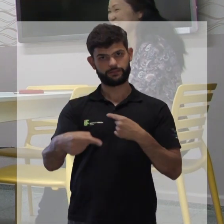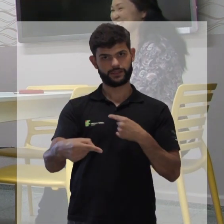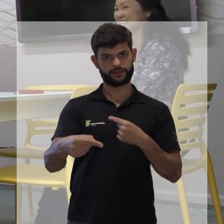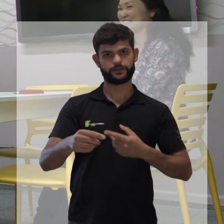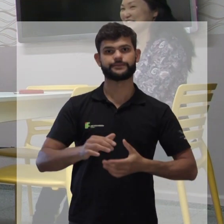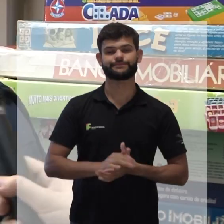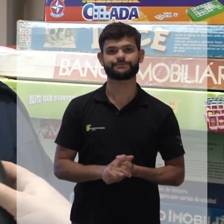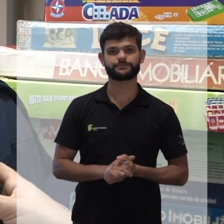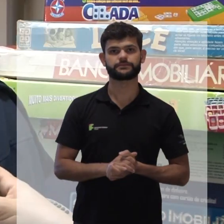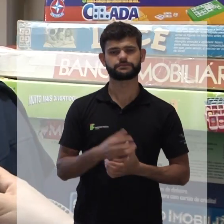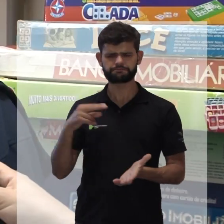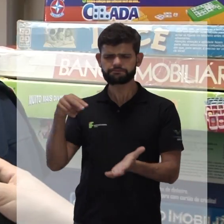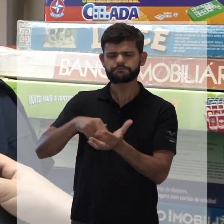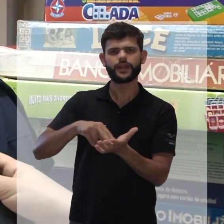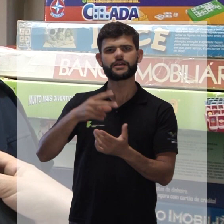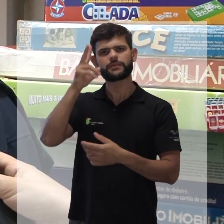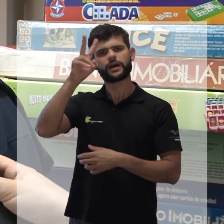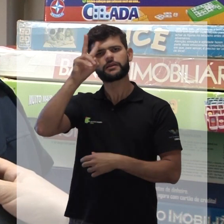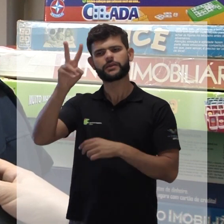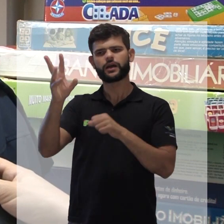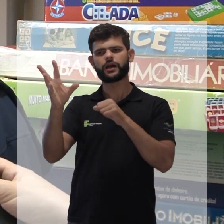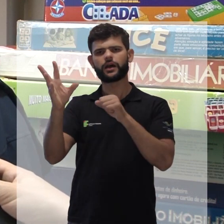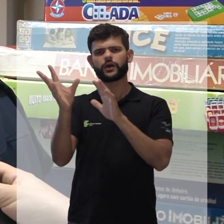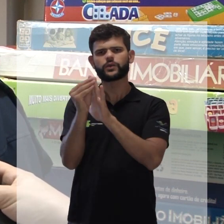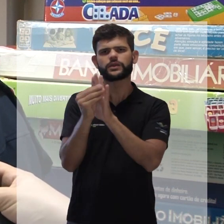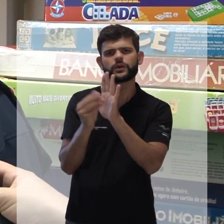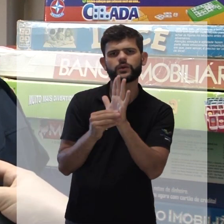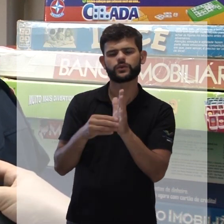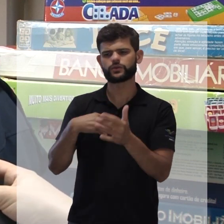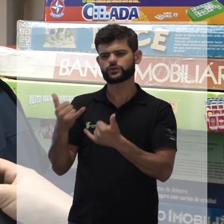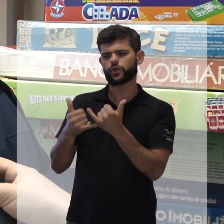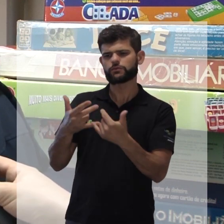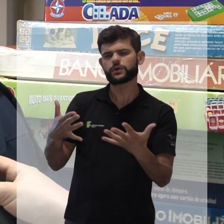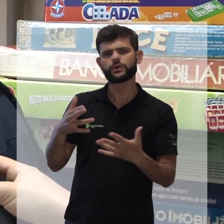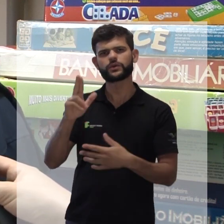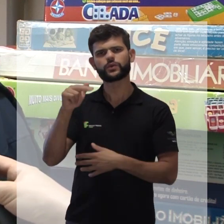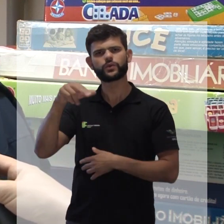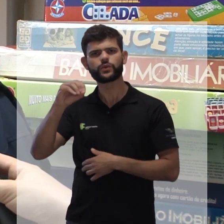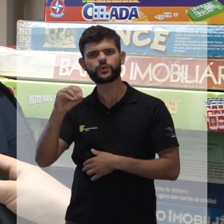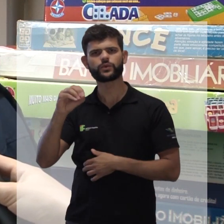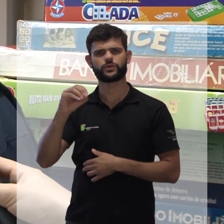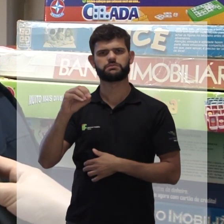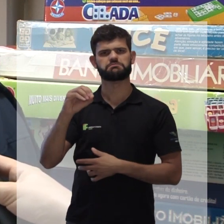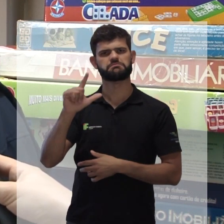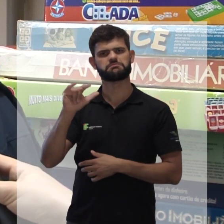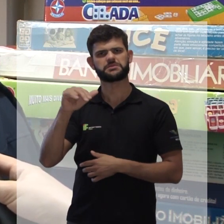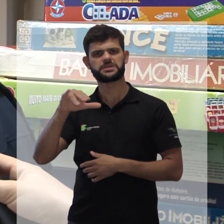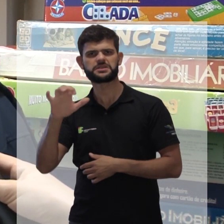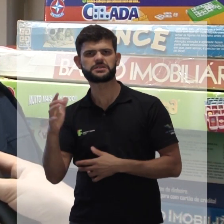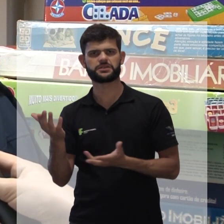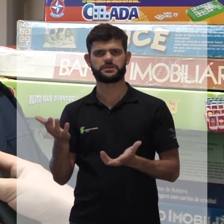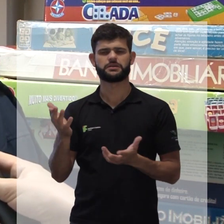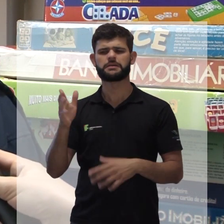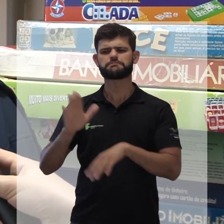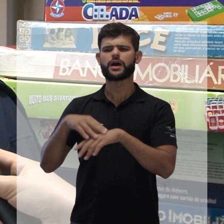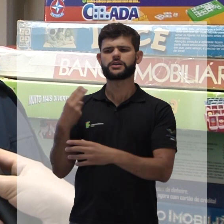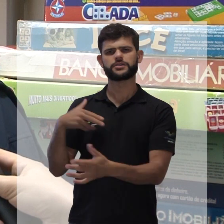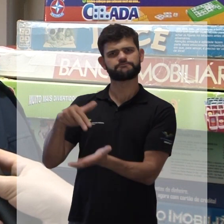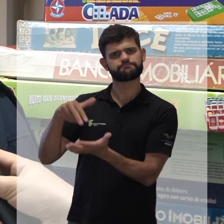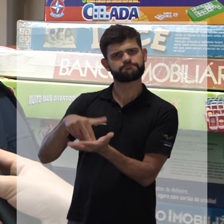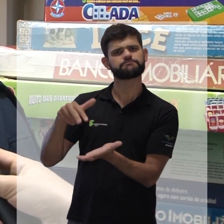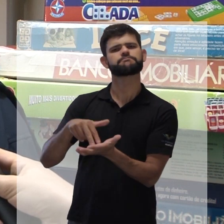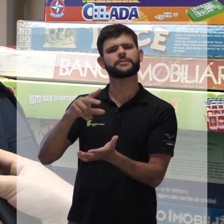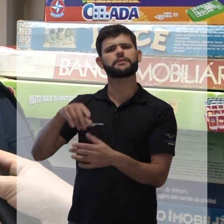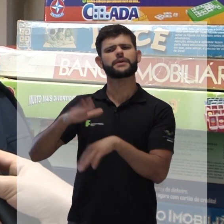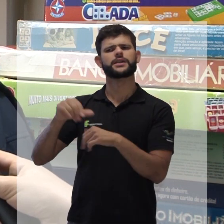por semana. Reviso conteúdo, jogo alguma coisa, Uno, Lince. O que